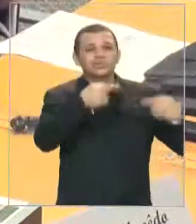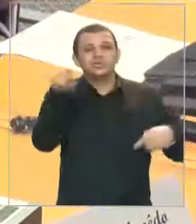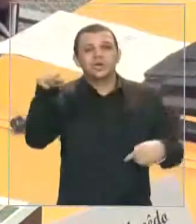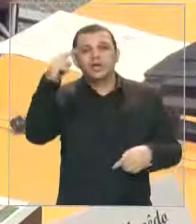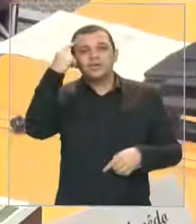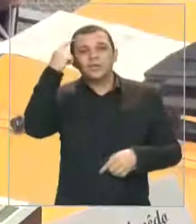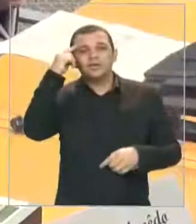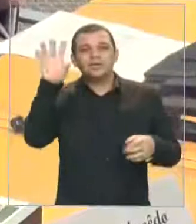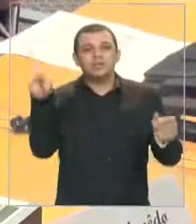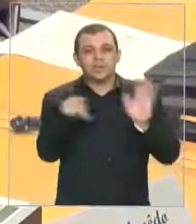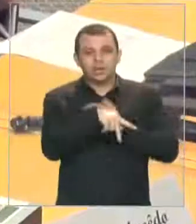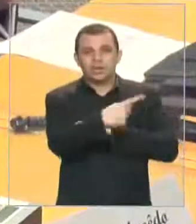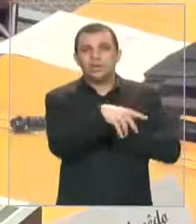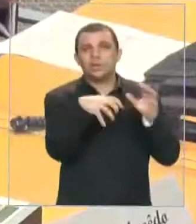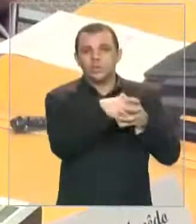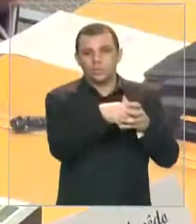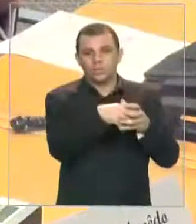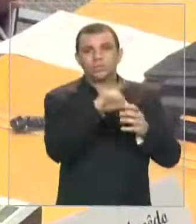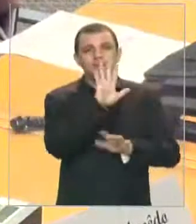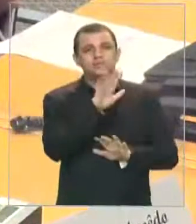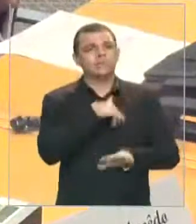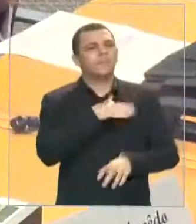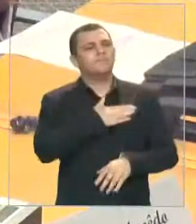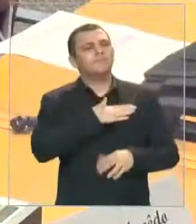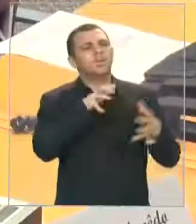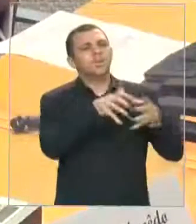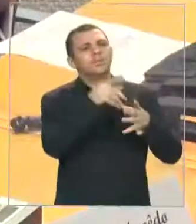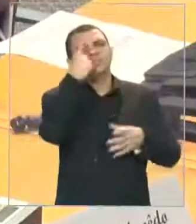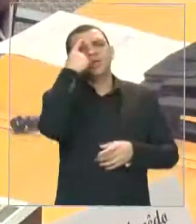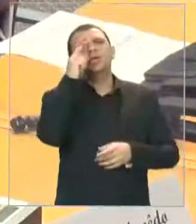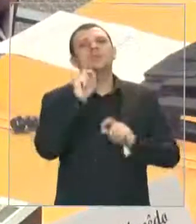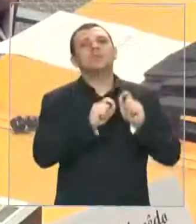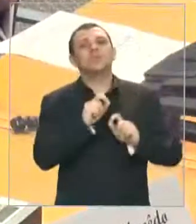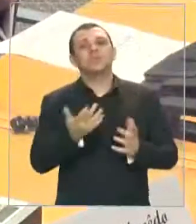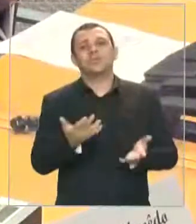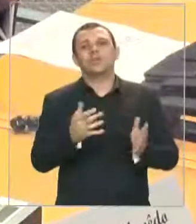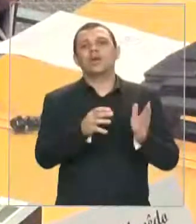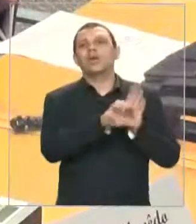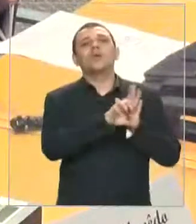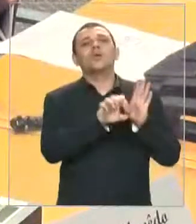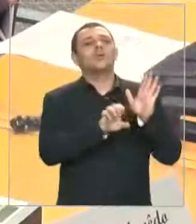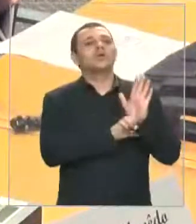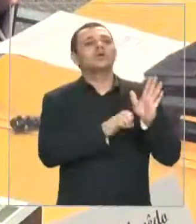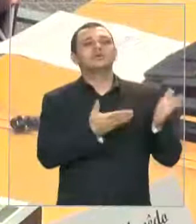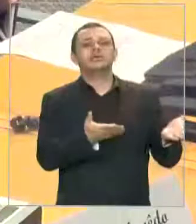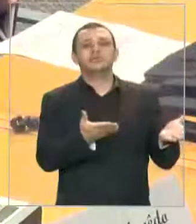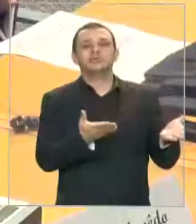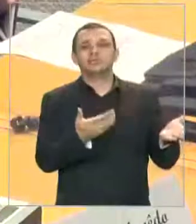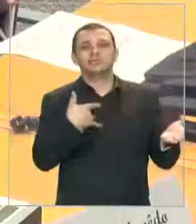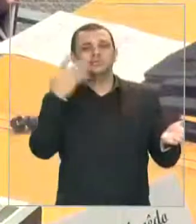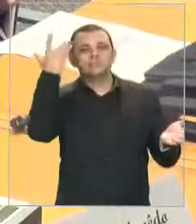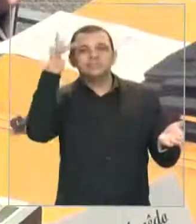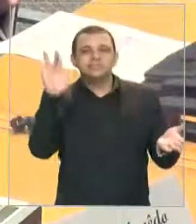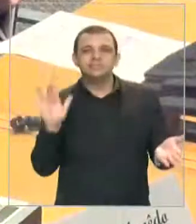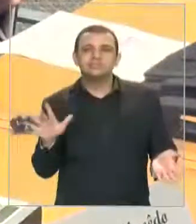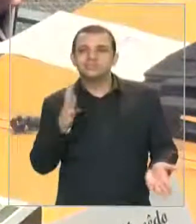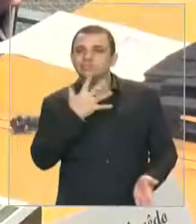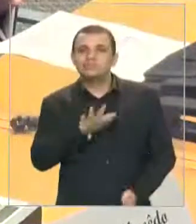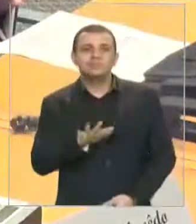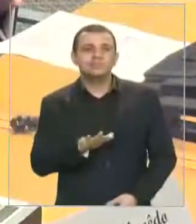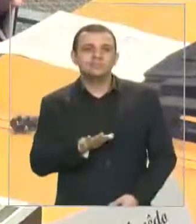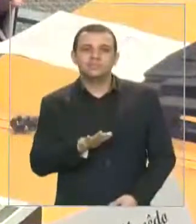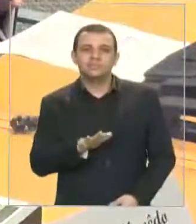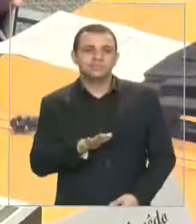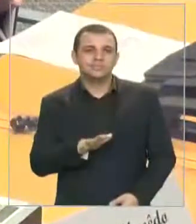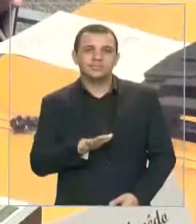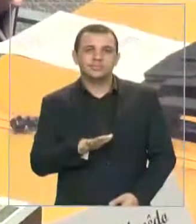sabem o estatuto sequer, para que agora a gente entregue tudo, né, na lista fechada para os